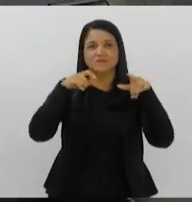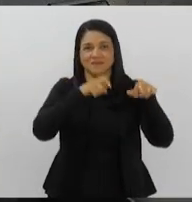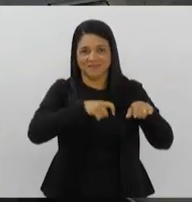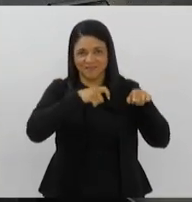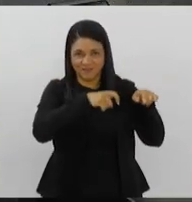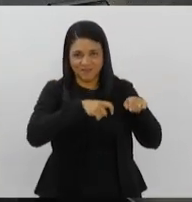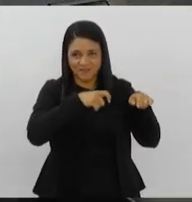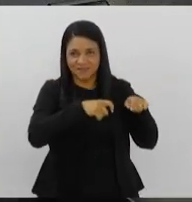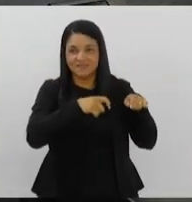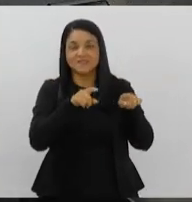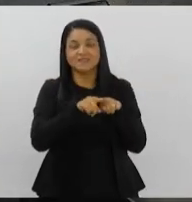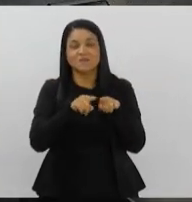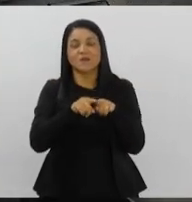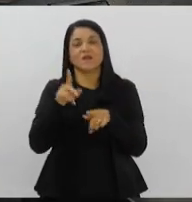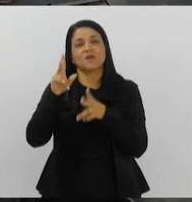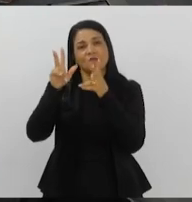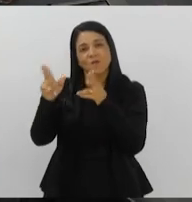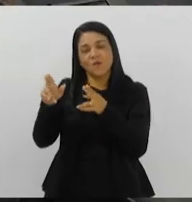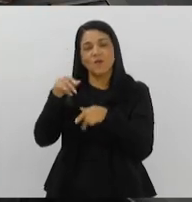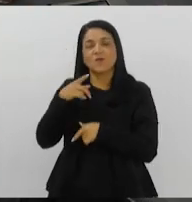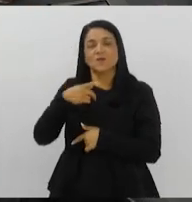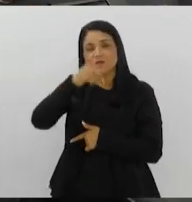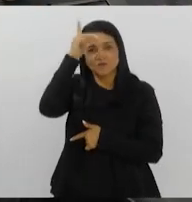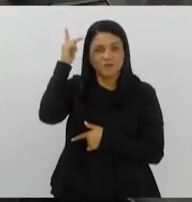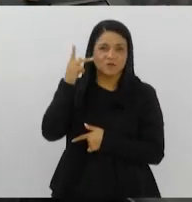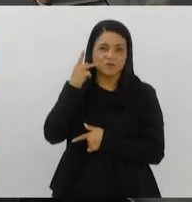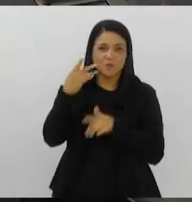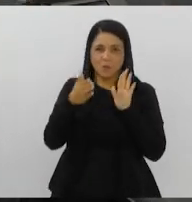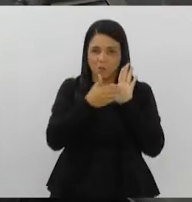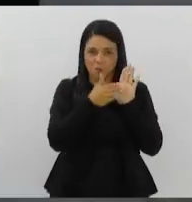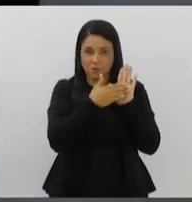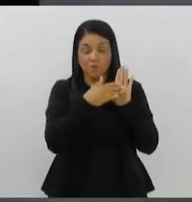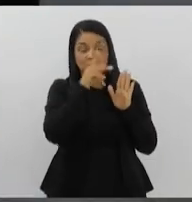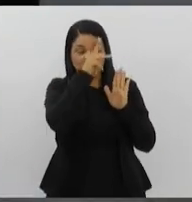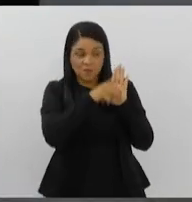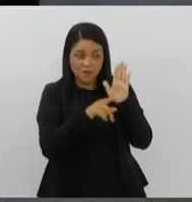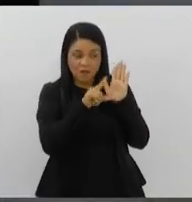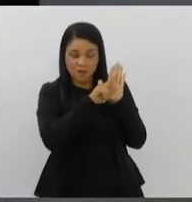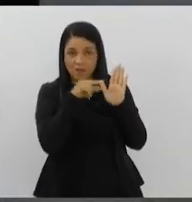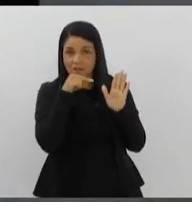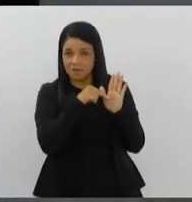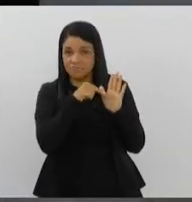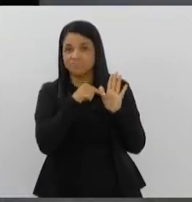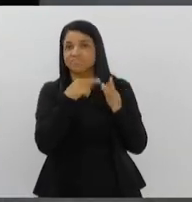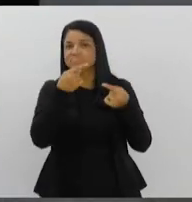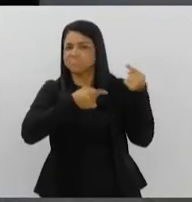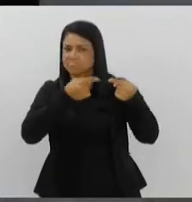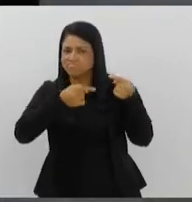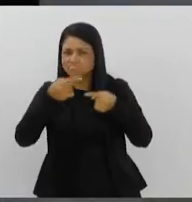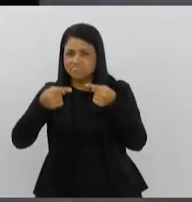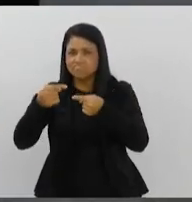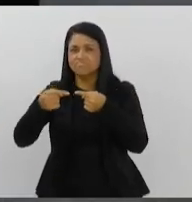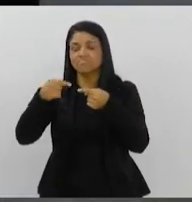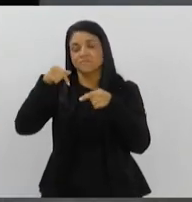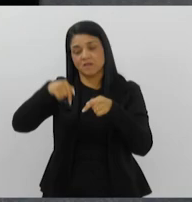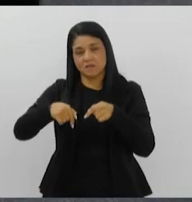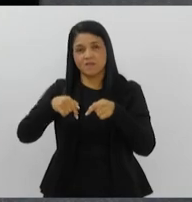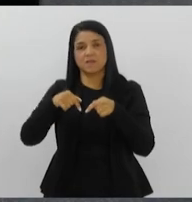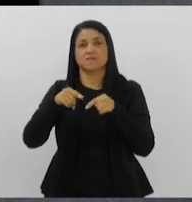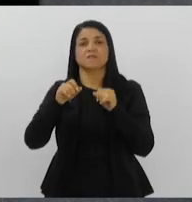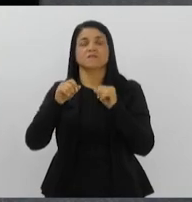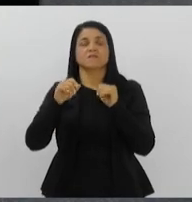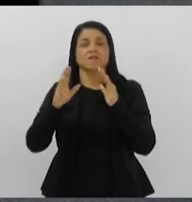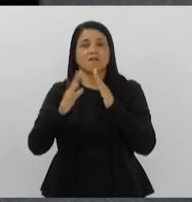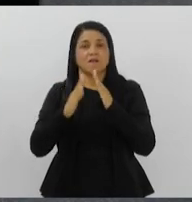E assim como o deputado Luiz Paulo colocou aqui, esse projeto foi fruto de um debate que aconteceu aqui na casa, no